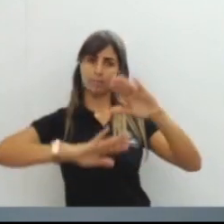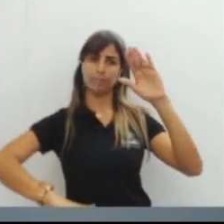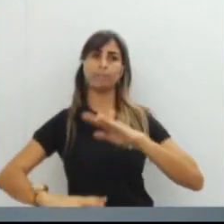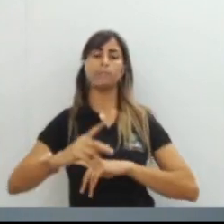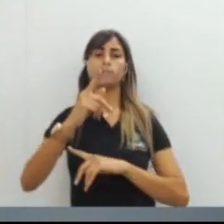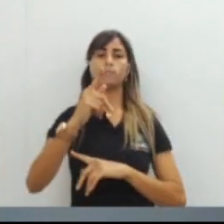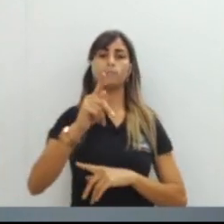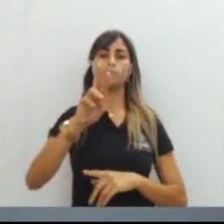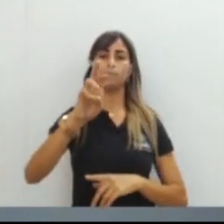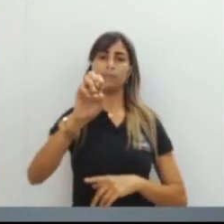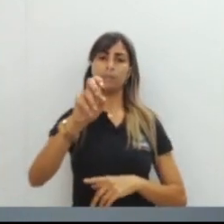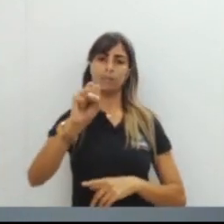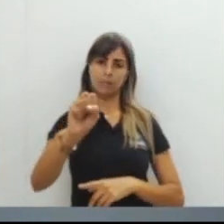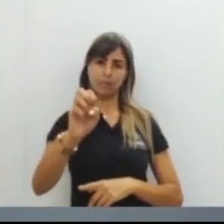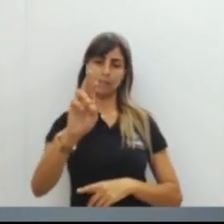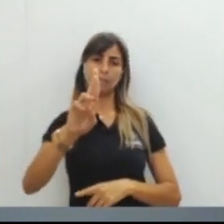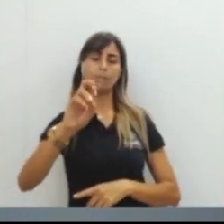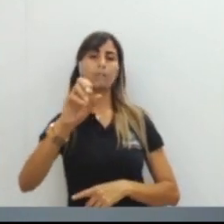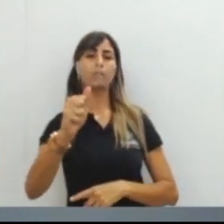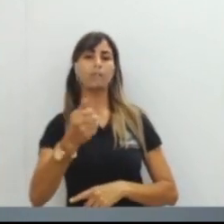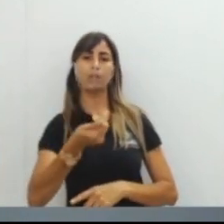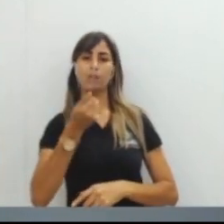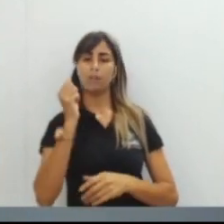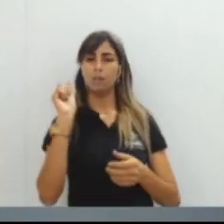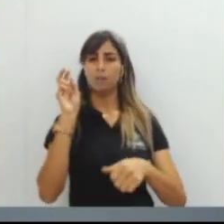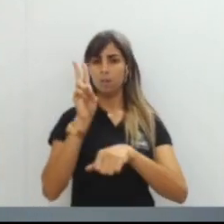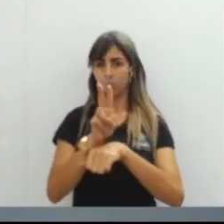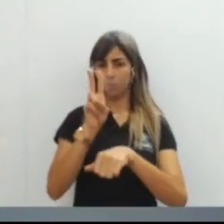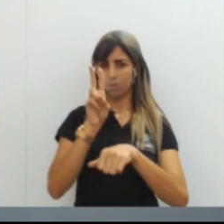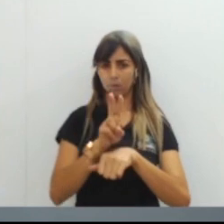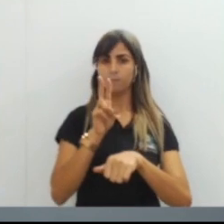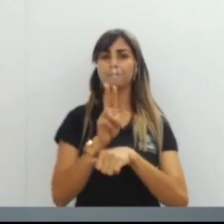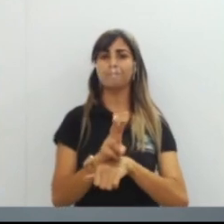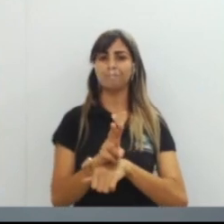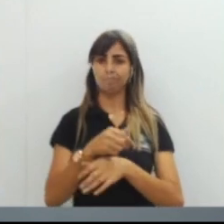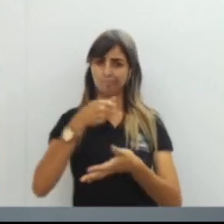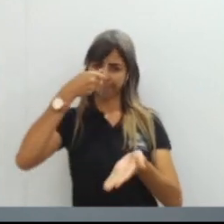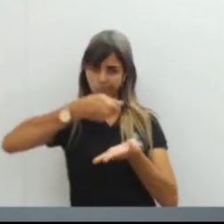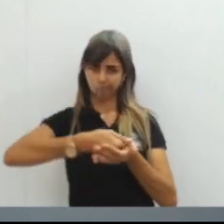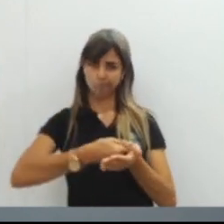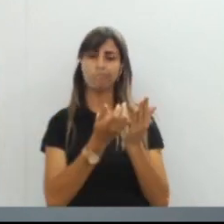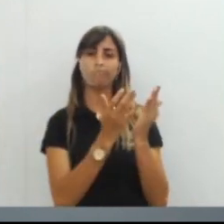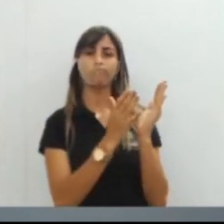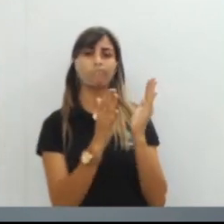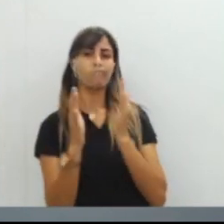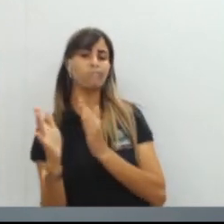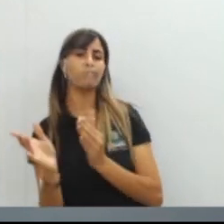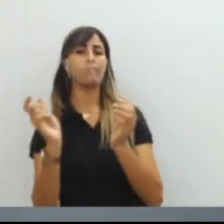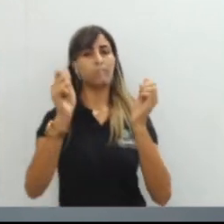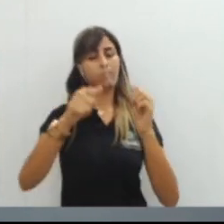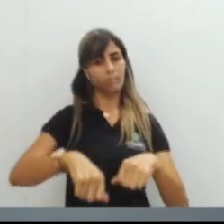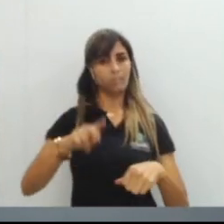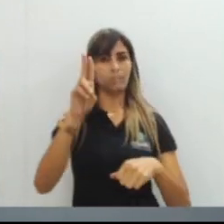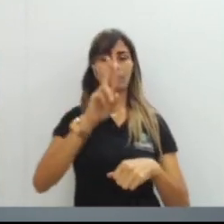é o alerta, a gente tem a obrigação de proteger a longo prazo, podendo